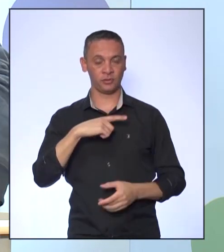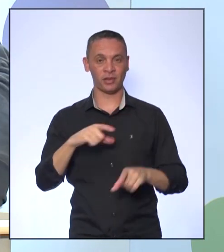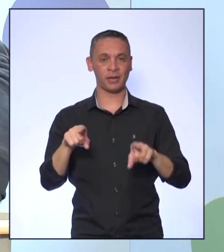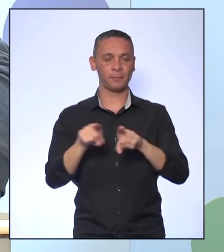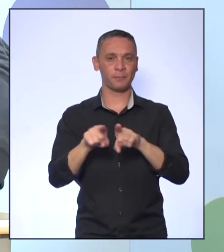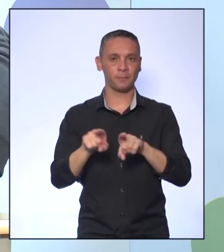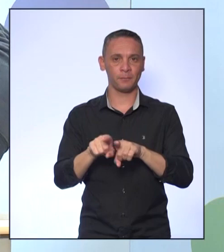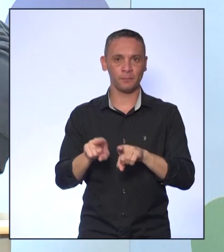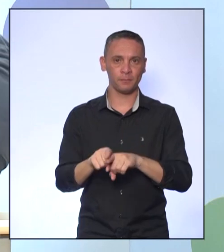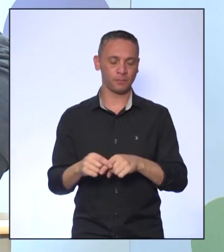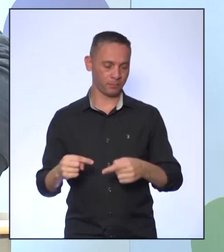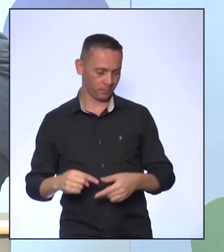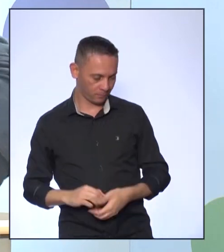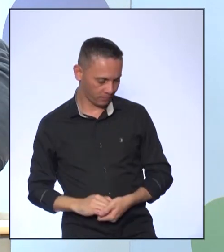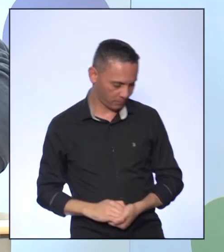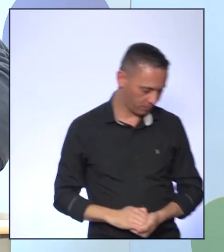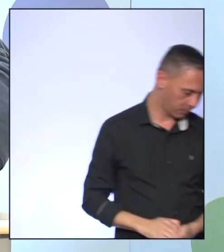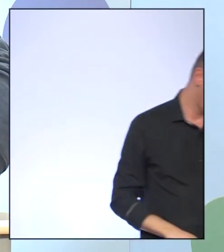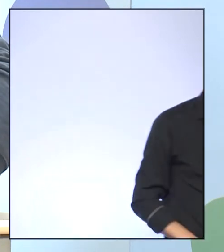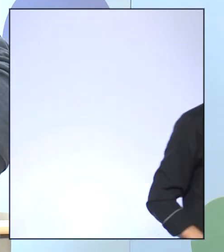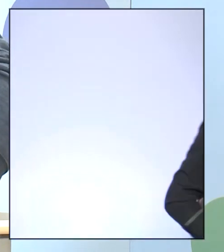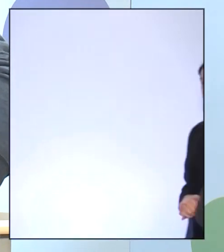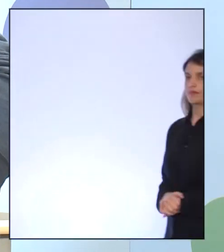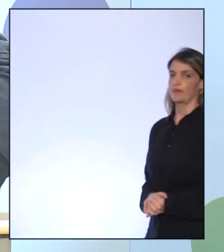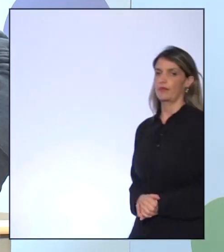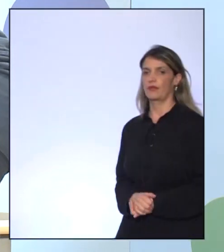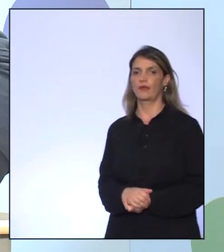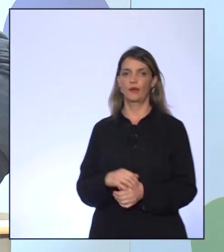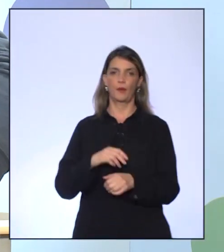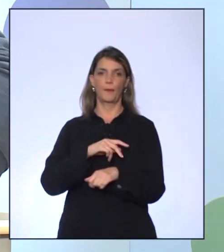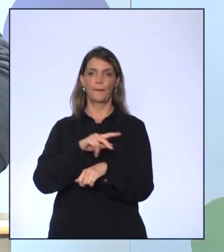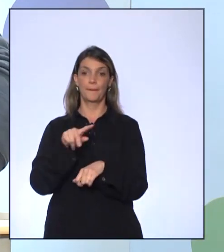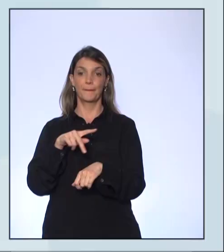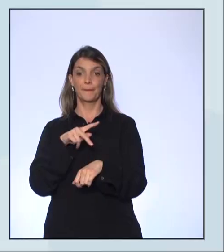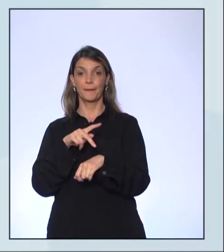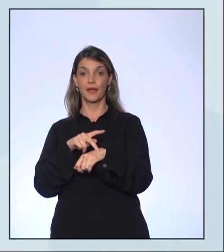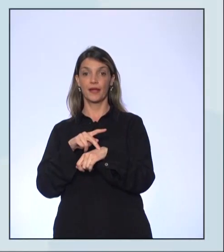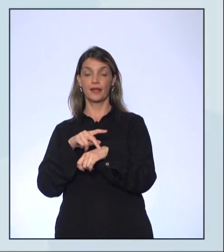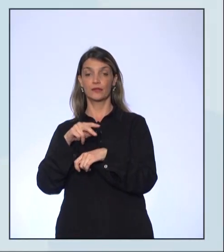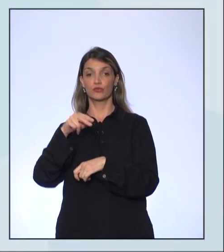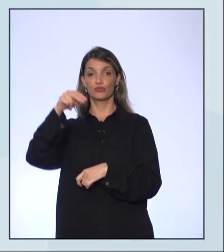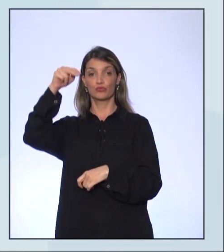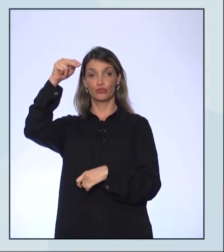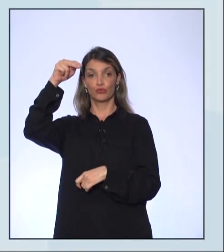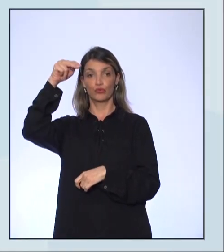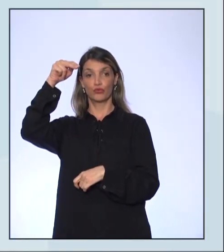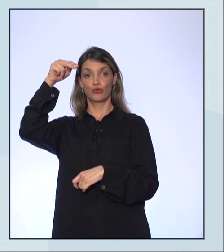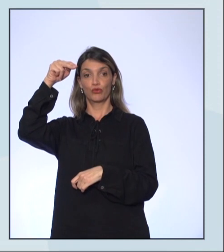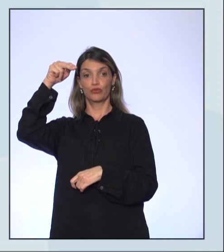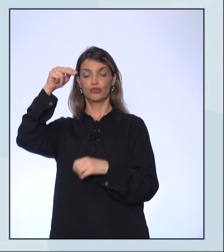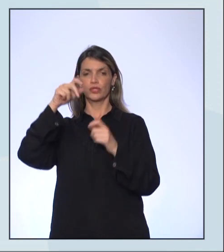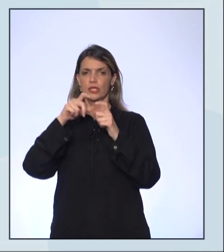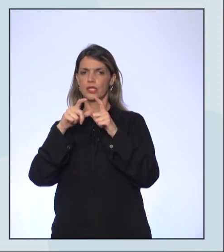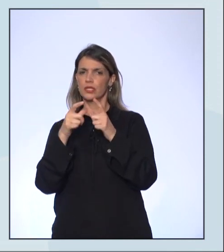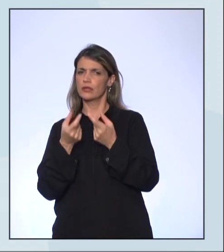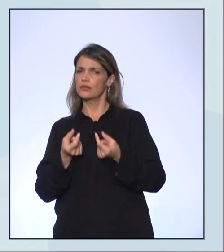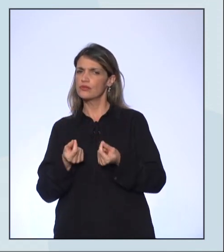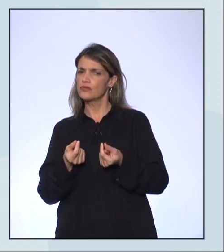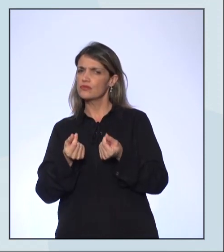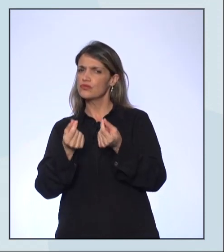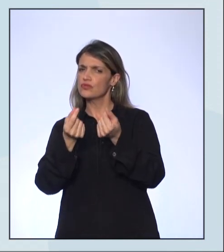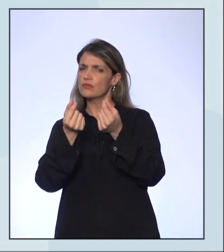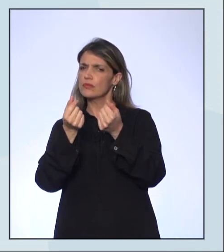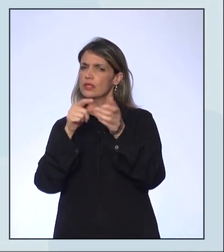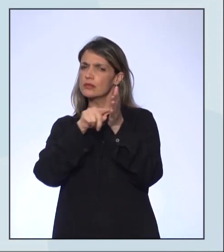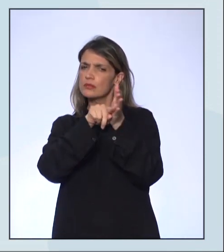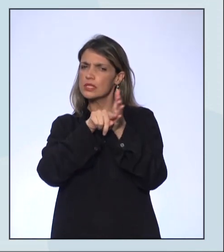segunda característica dos países do norte são que eles são altamente industrializados, com grandes investimentos em pesquisas científicas.